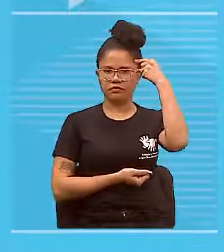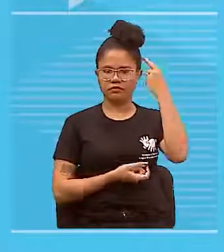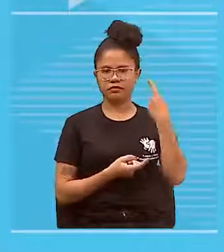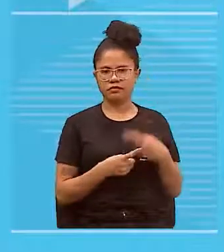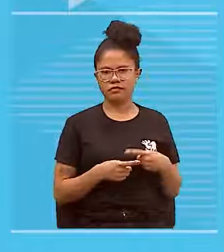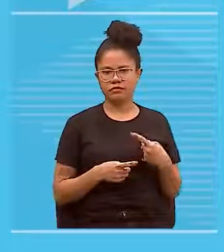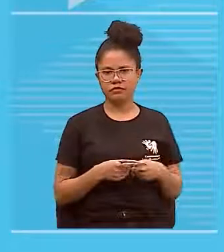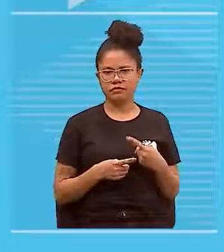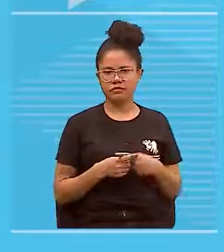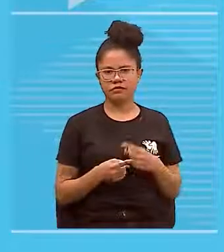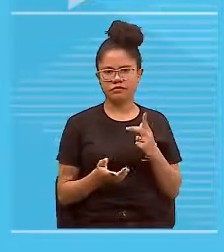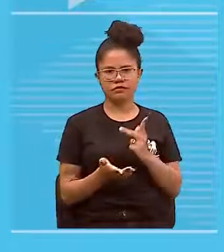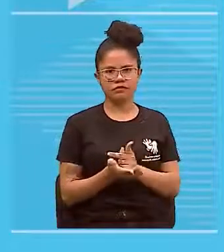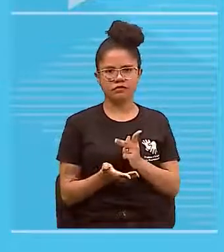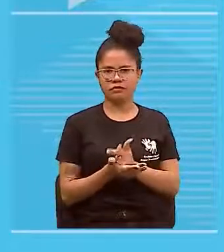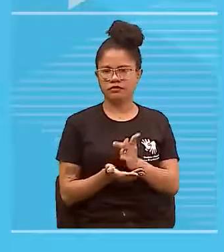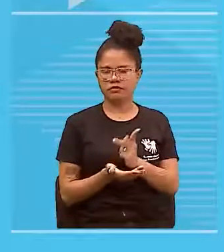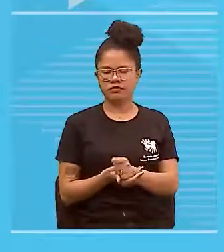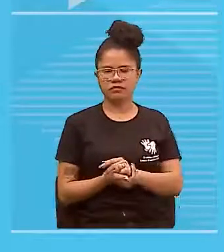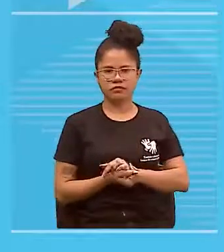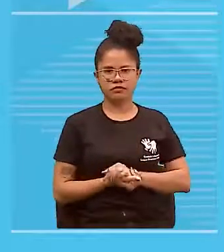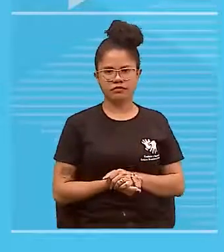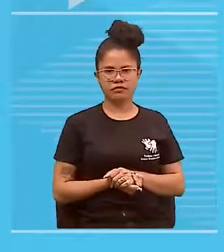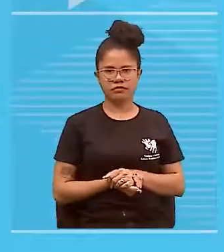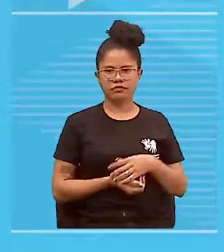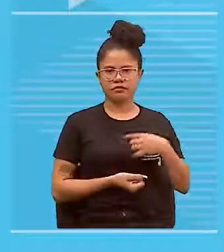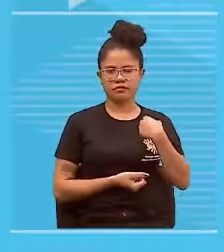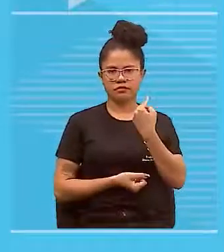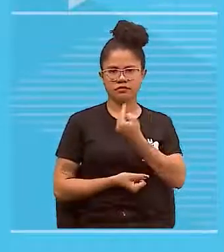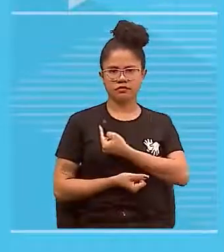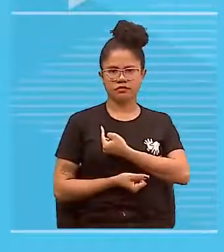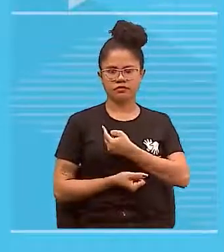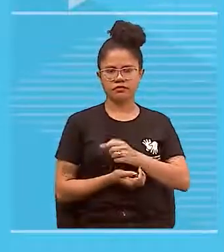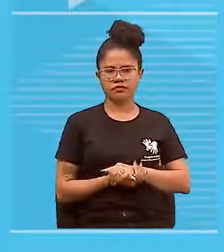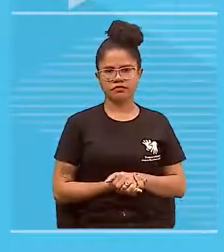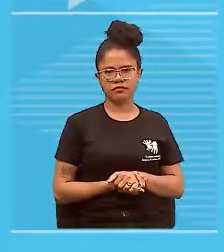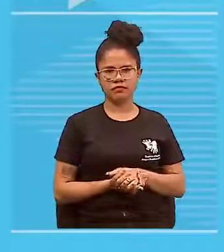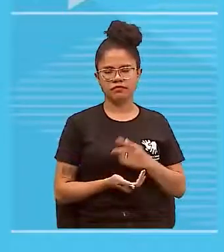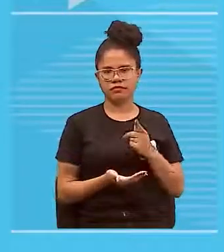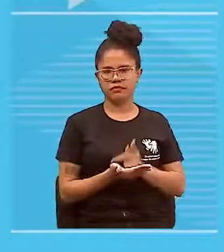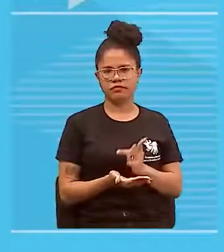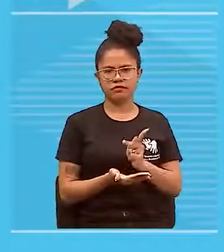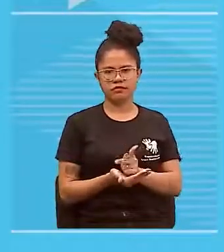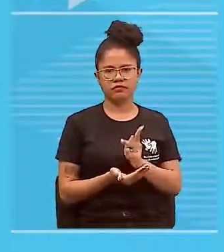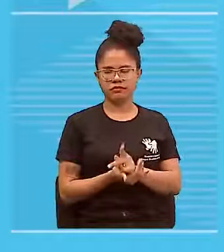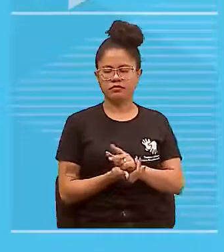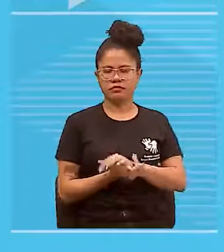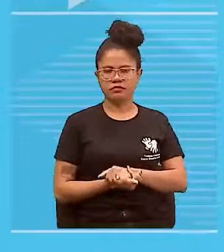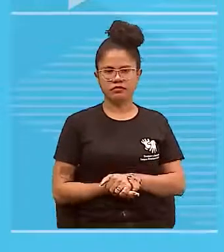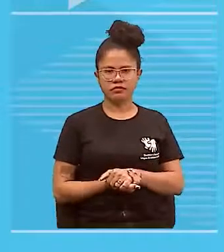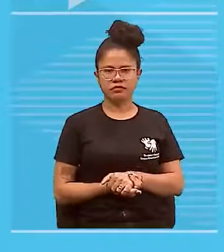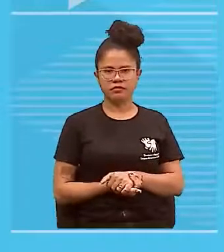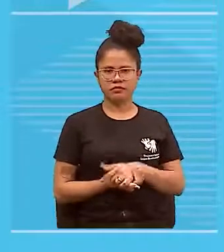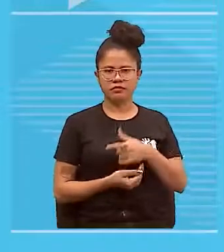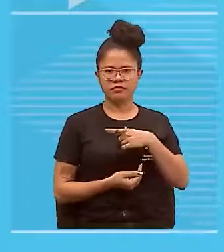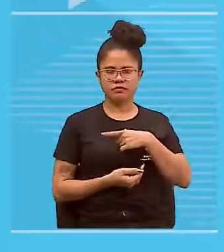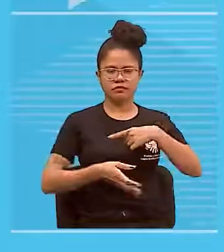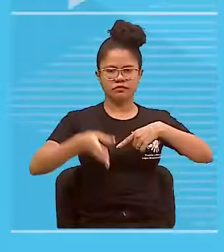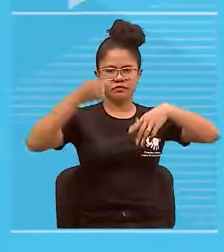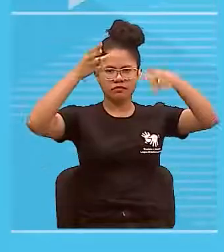a cada momento Nós vamos né está aí adquirindo mais